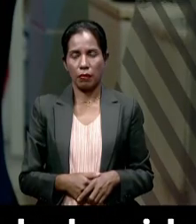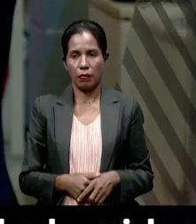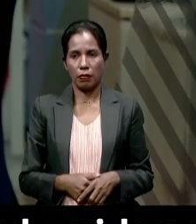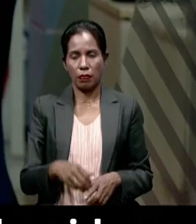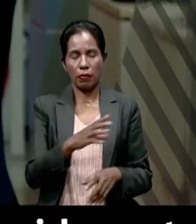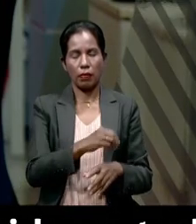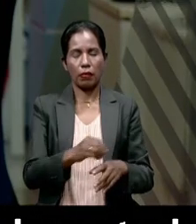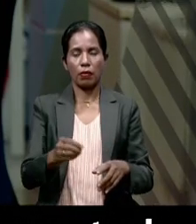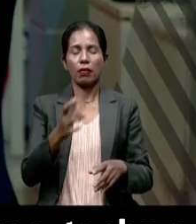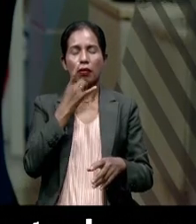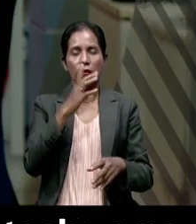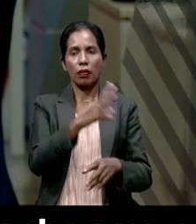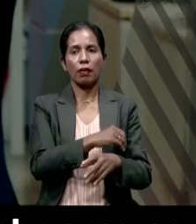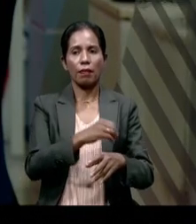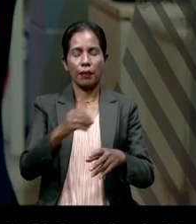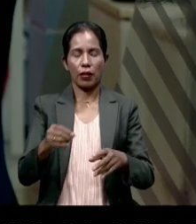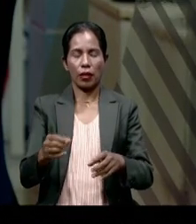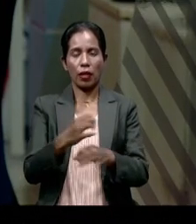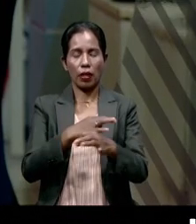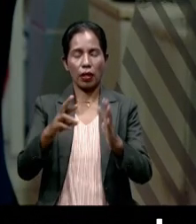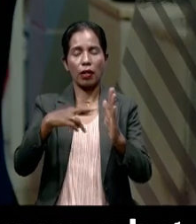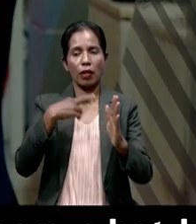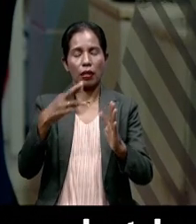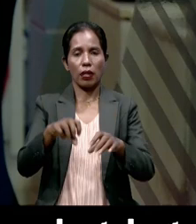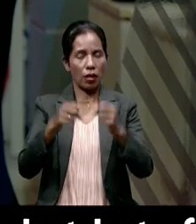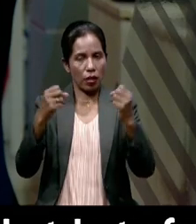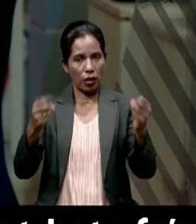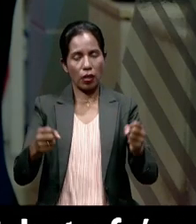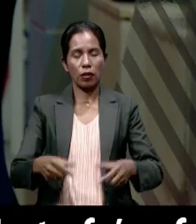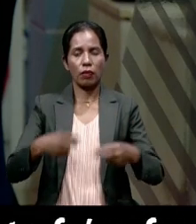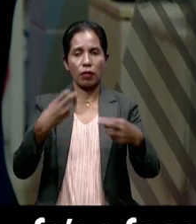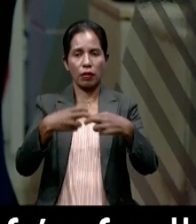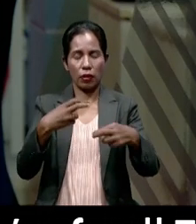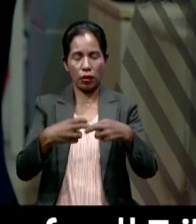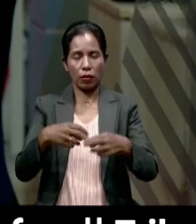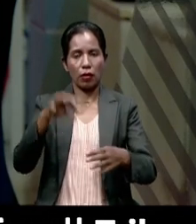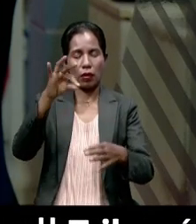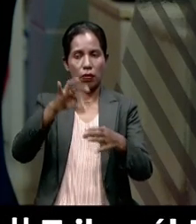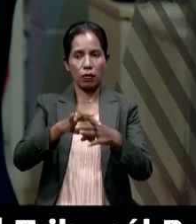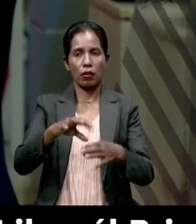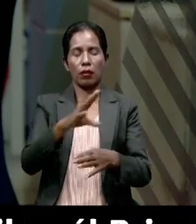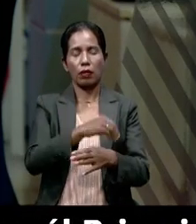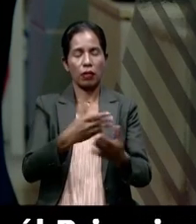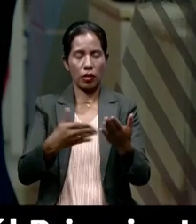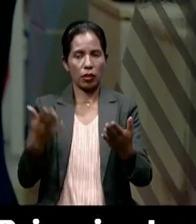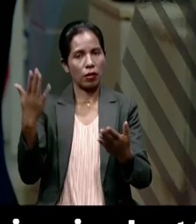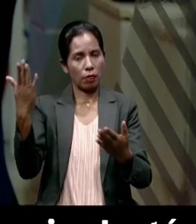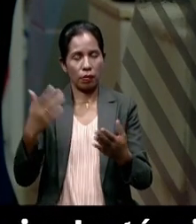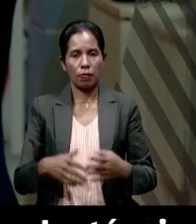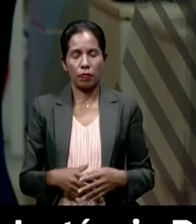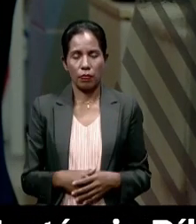Observatório Eletricidade no máquina duas hari e Selene Baucau avaria no foi impacto ba produção produto local.